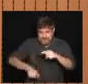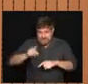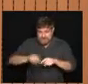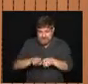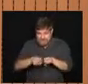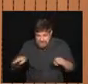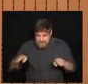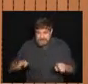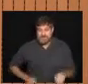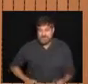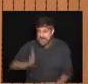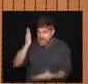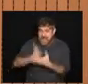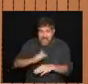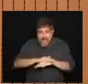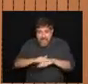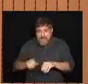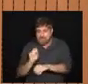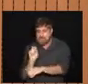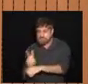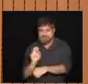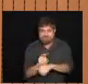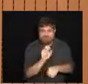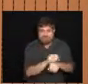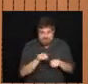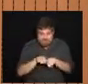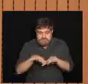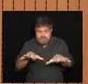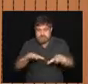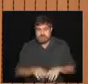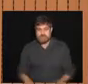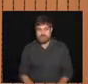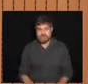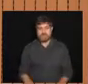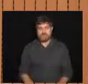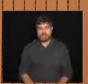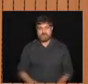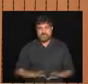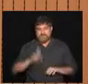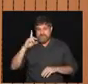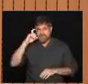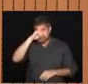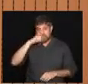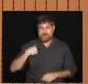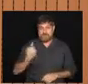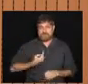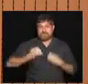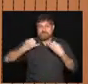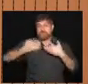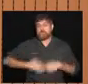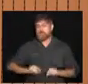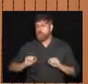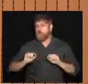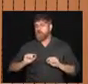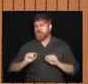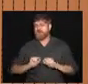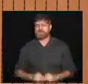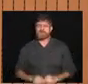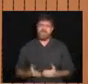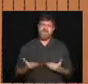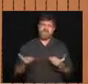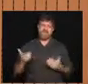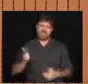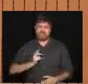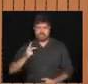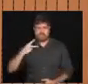transmissão respiratória. Por isso, gente, é muito difícil quando a gente fala assim,